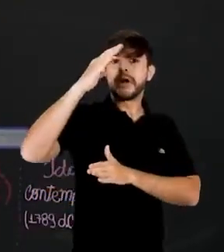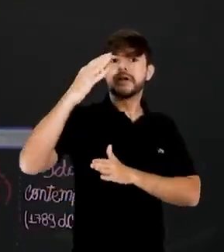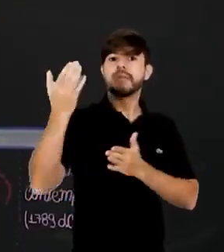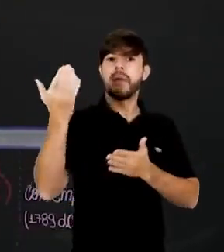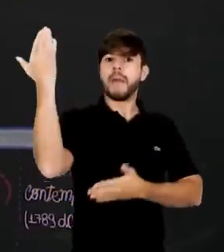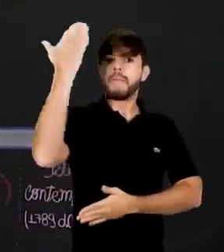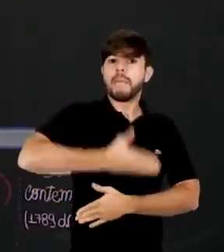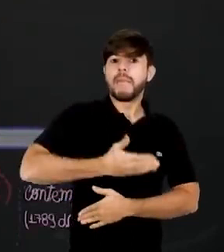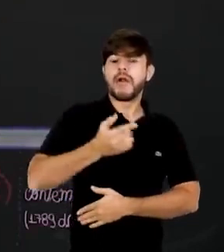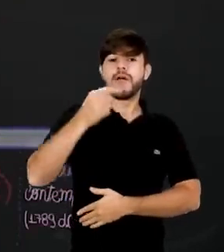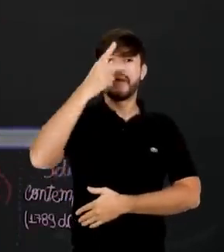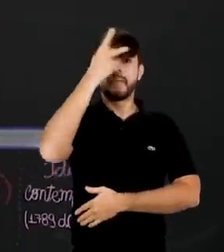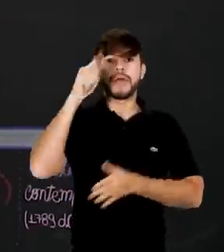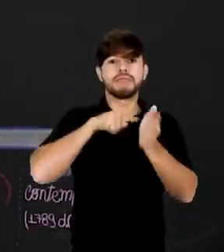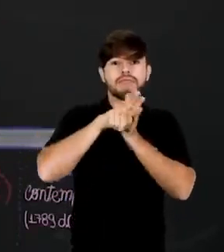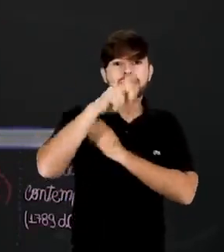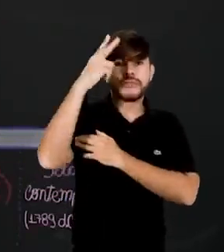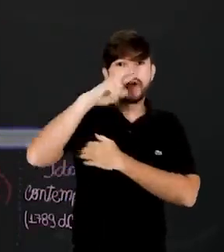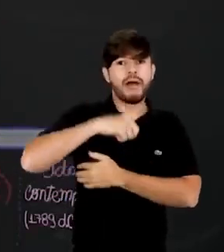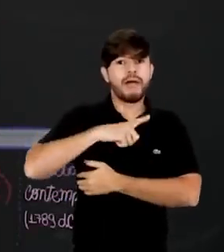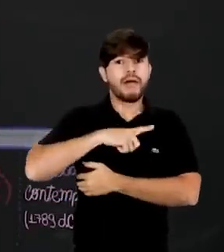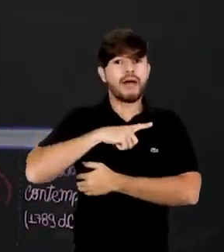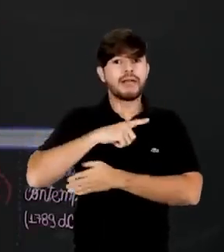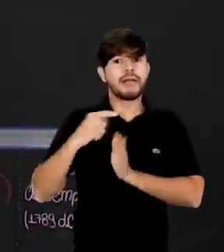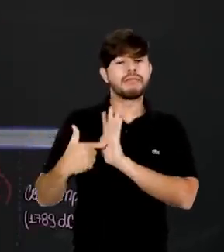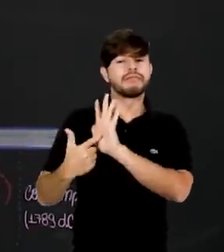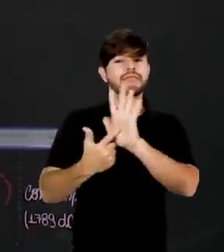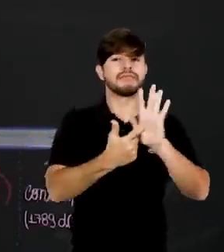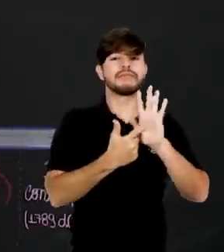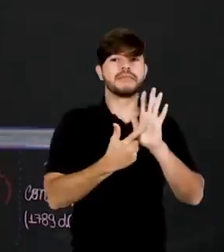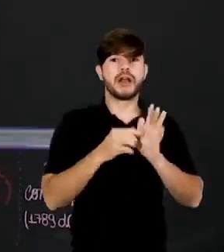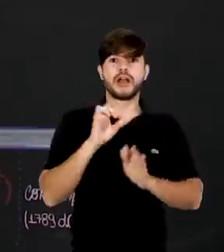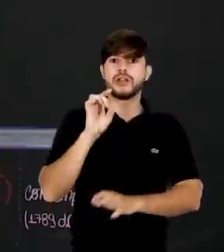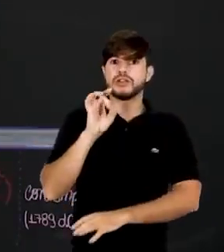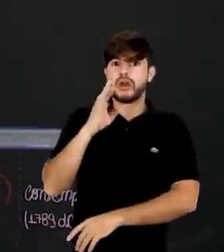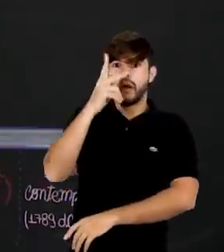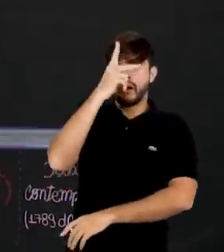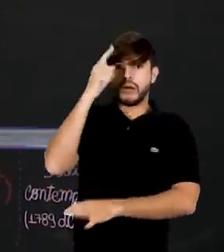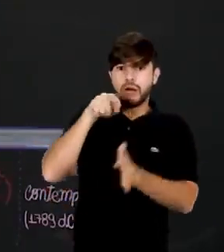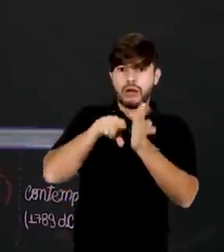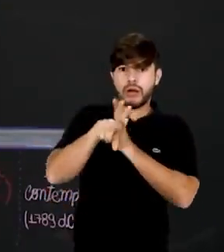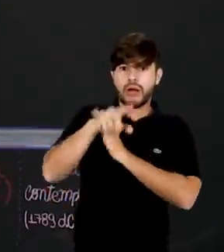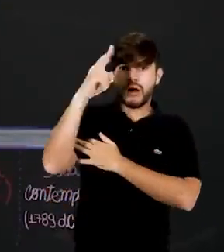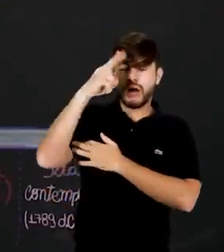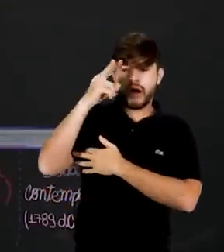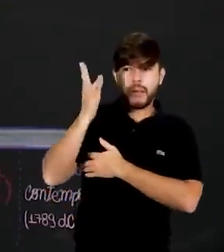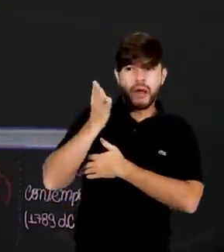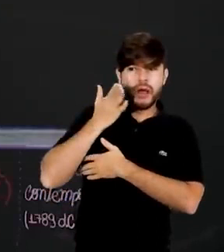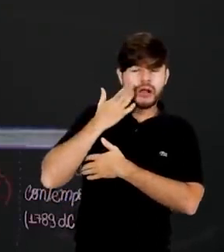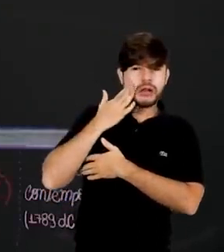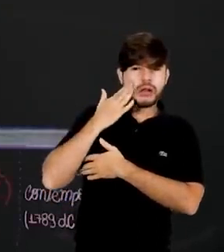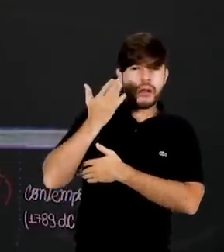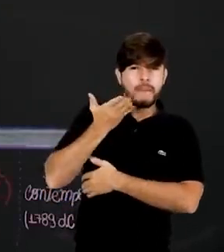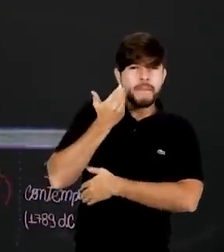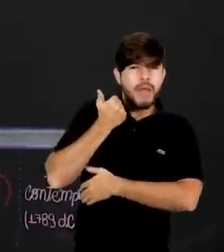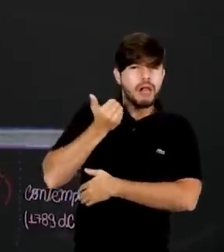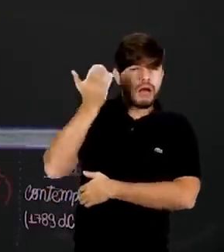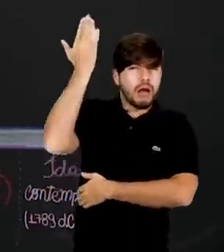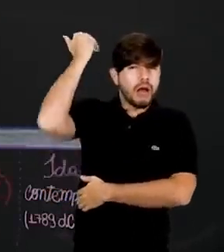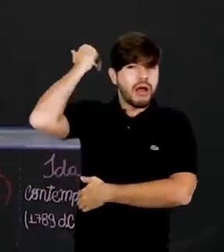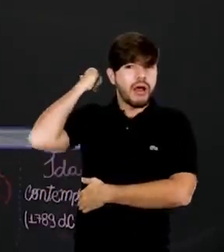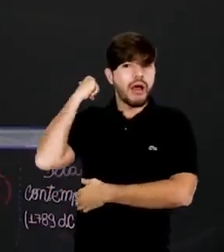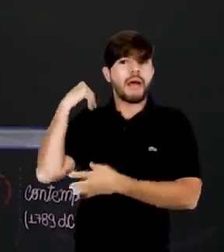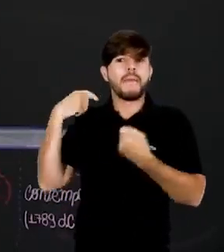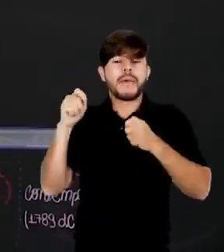que os historiadores têm desse momento. Mas não só. Para um historiador tirar conclusões a respeito do passado, ele tem que avaliar